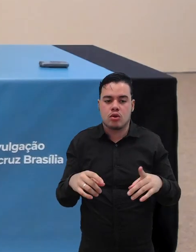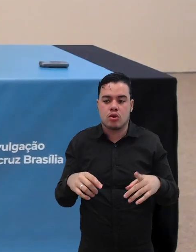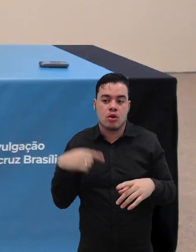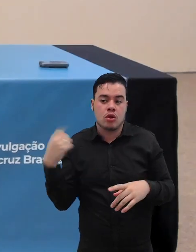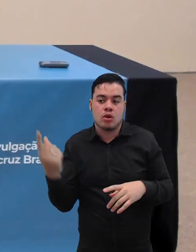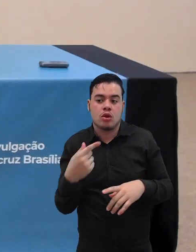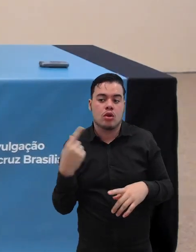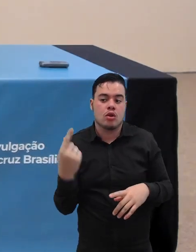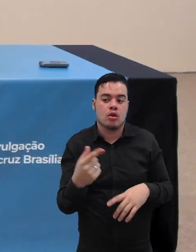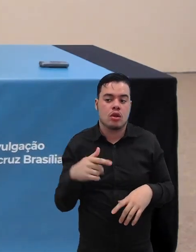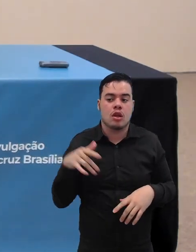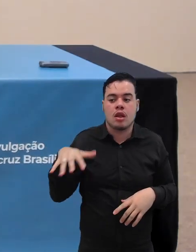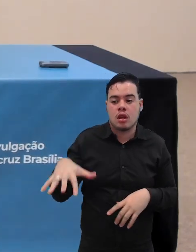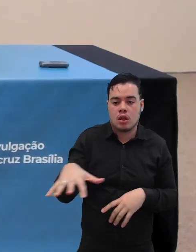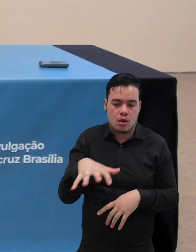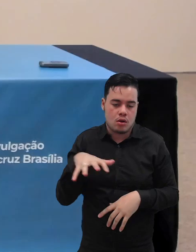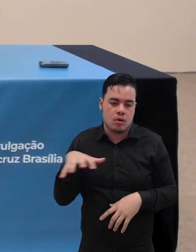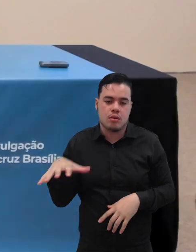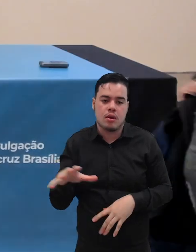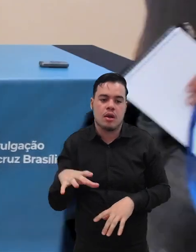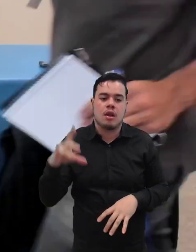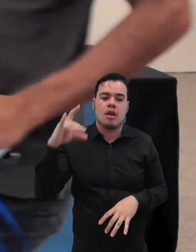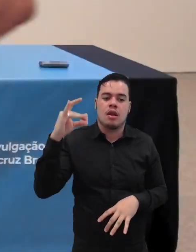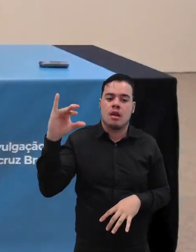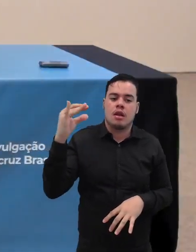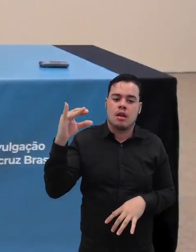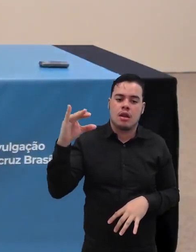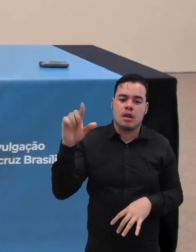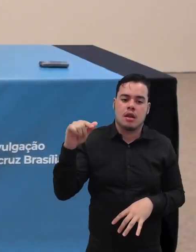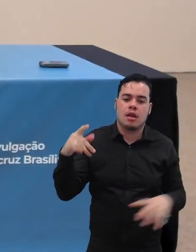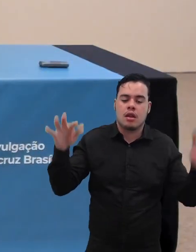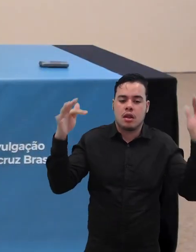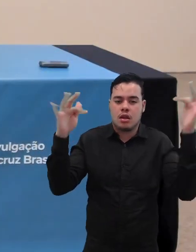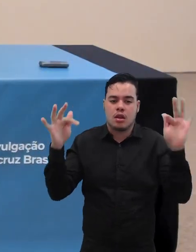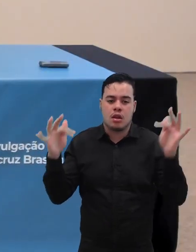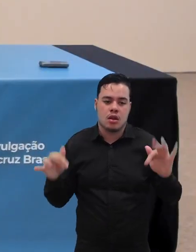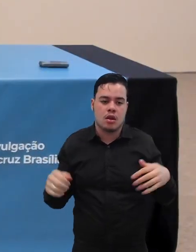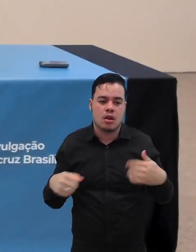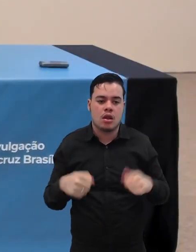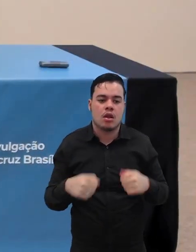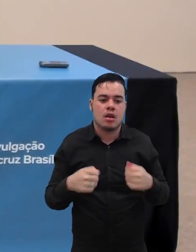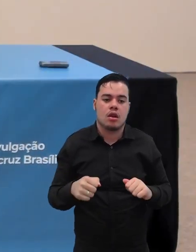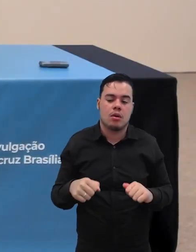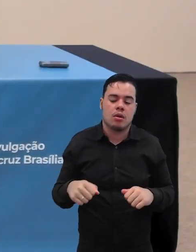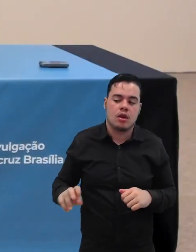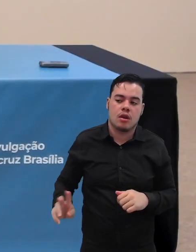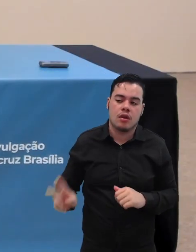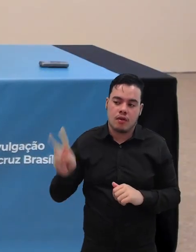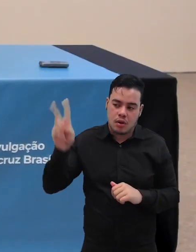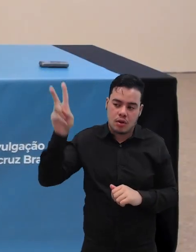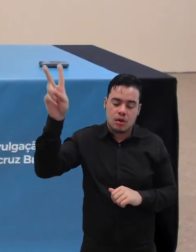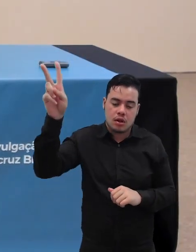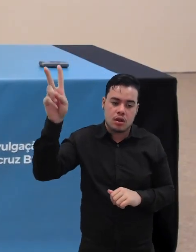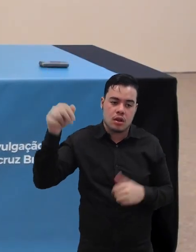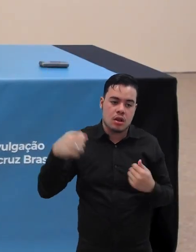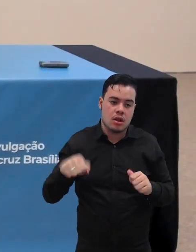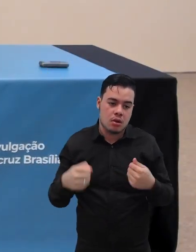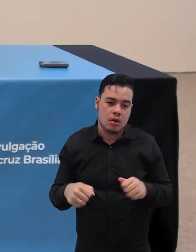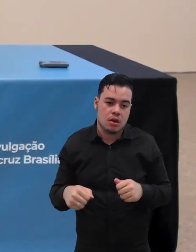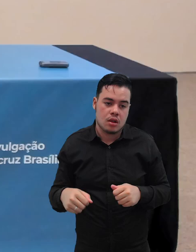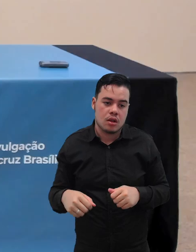nós somos um campo dentro da ciência e tecnologia que ainda precisa ser mais valorizado, que ainda precisa